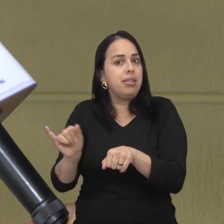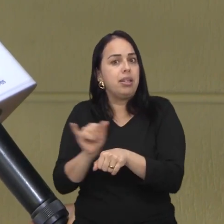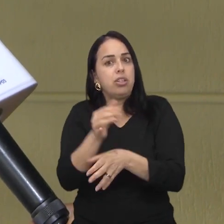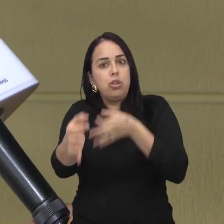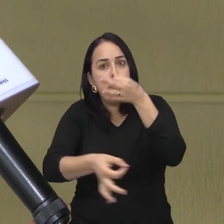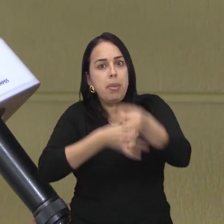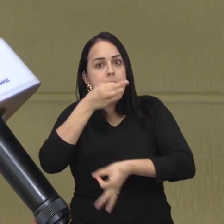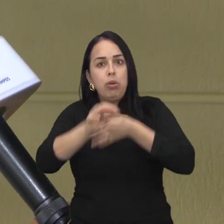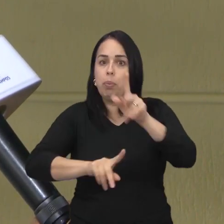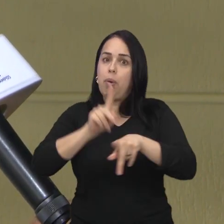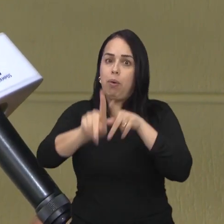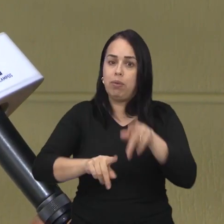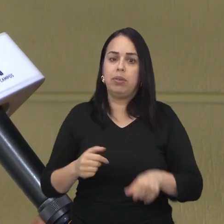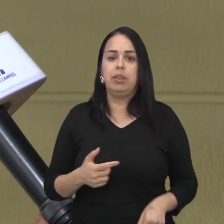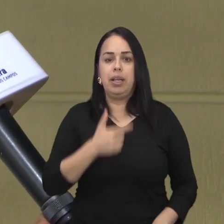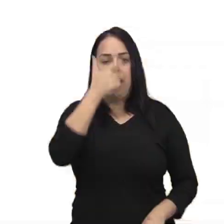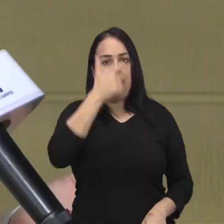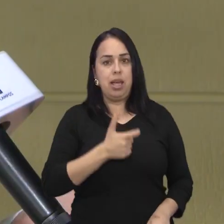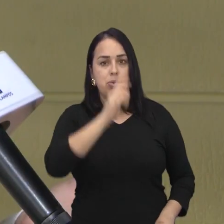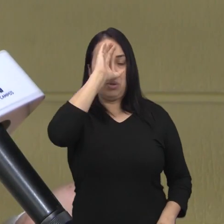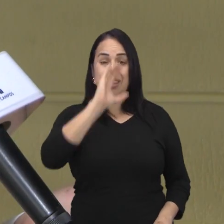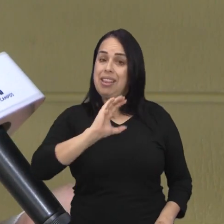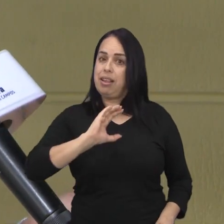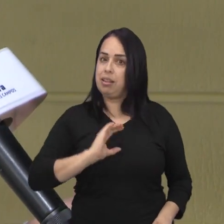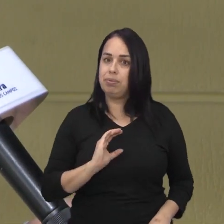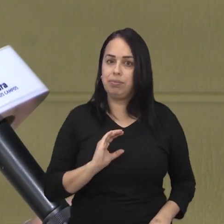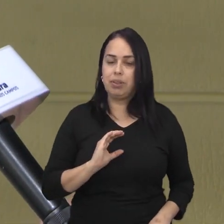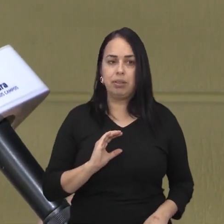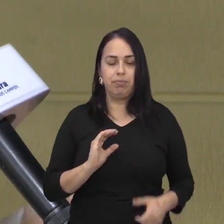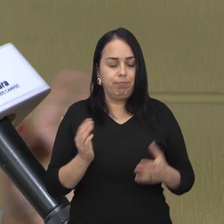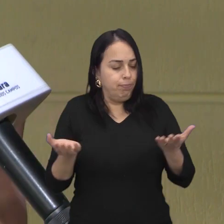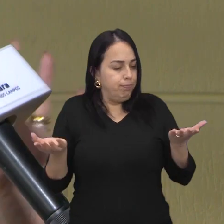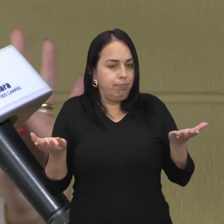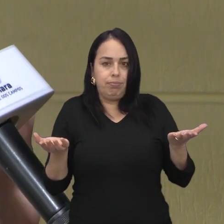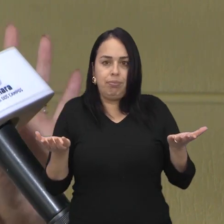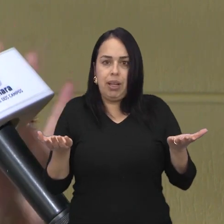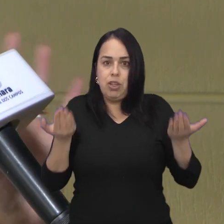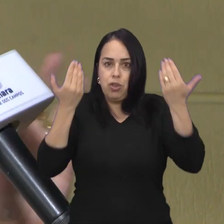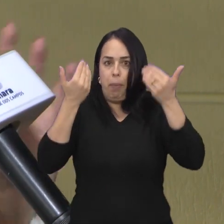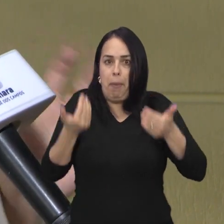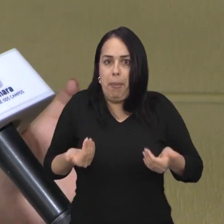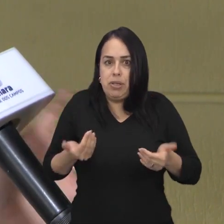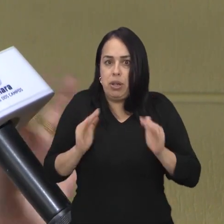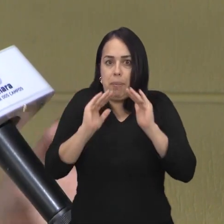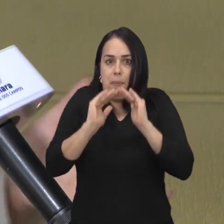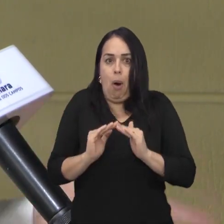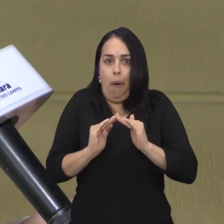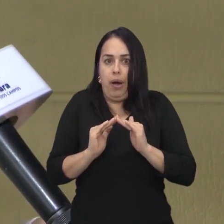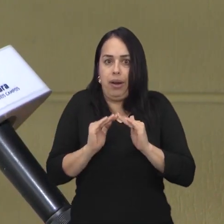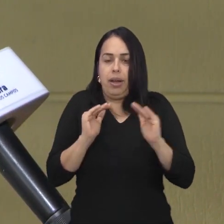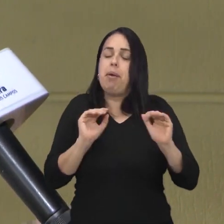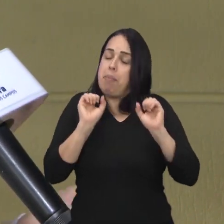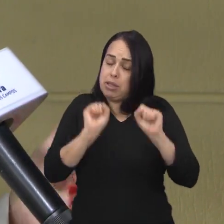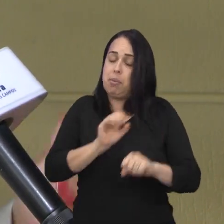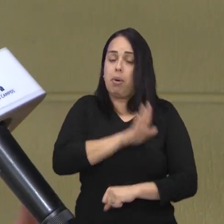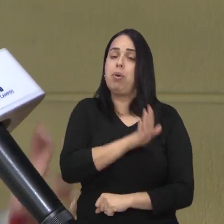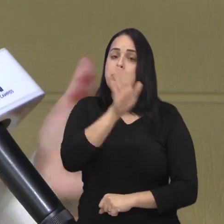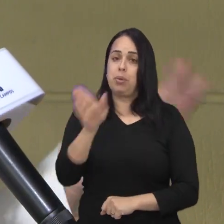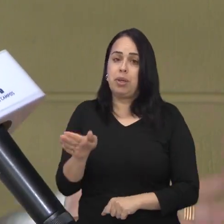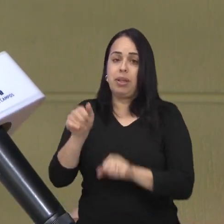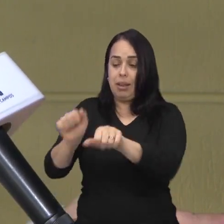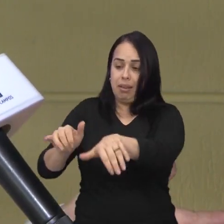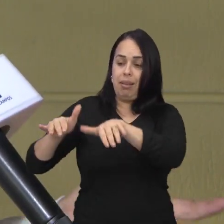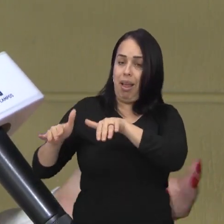são mecanismos de participação popular. Eu, enquanto cidadão, que não tenho nada, assim, sou só uma pessoa que mora no bairro, eu